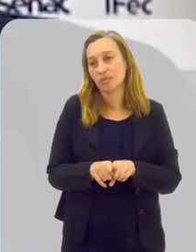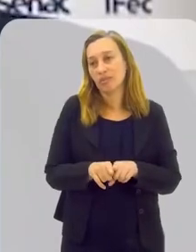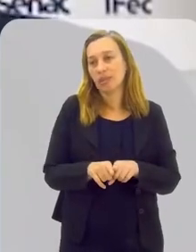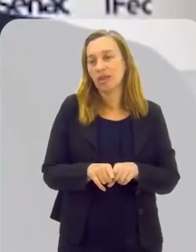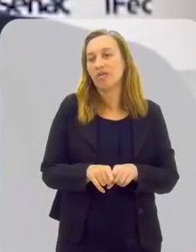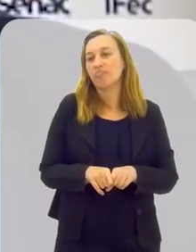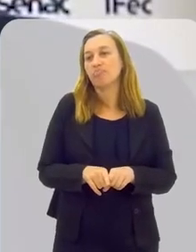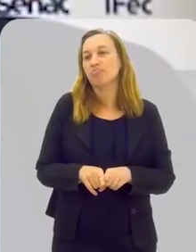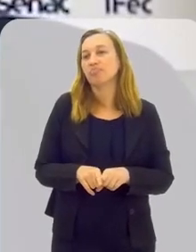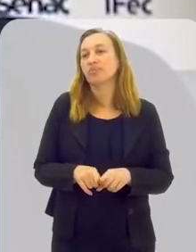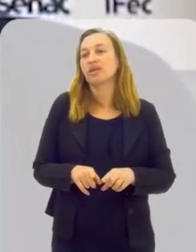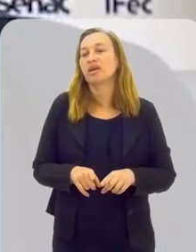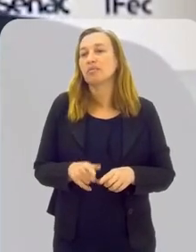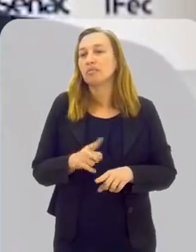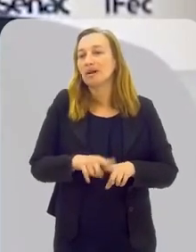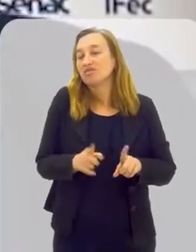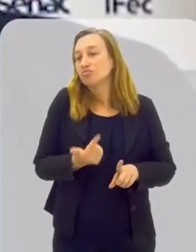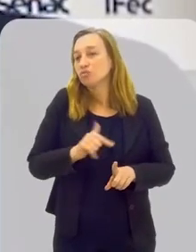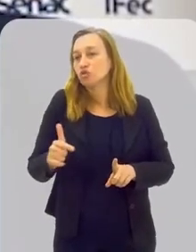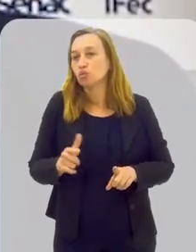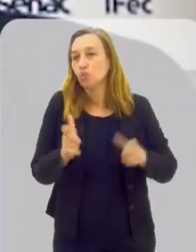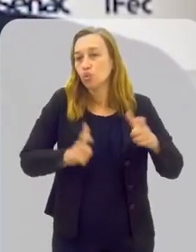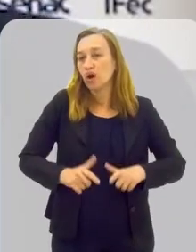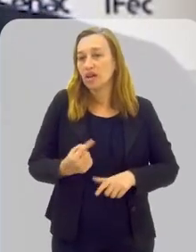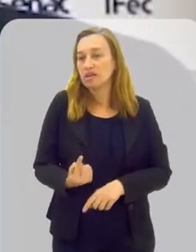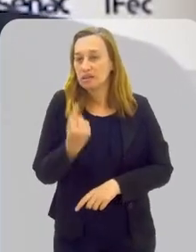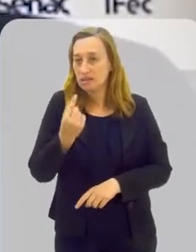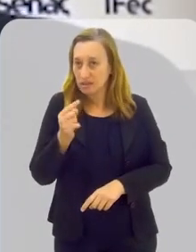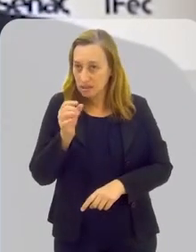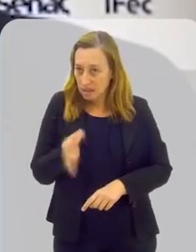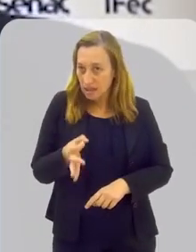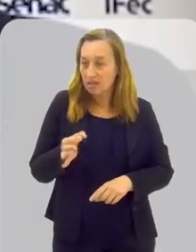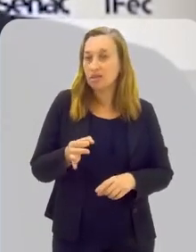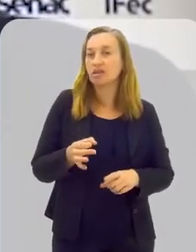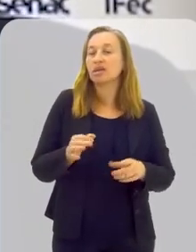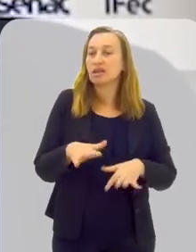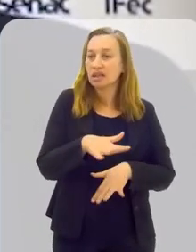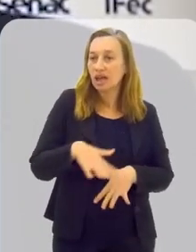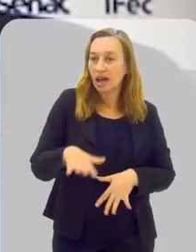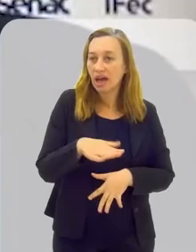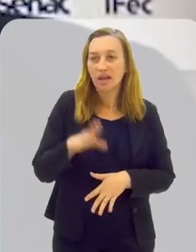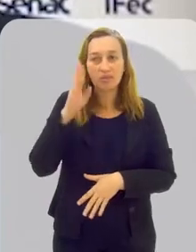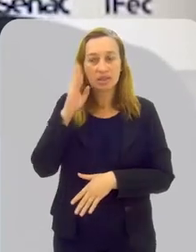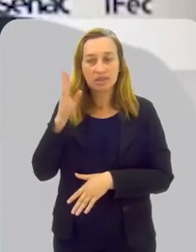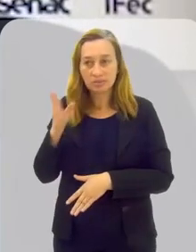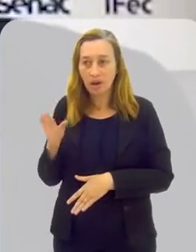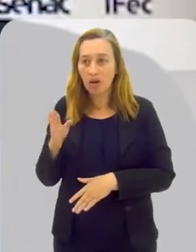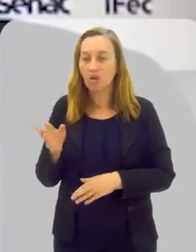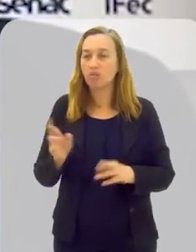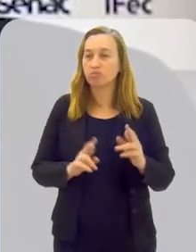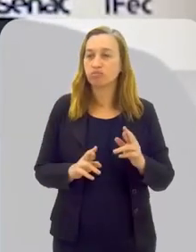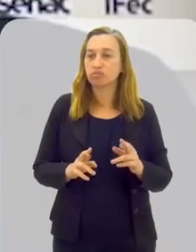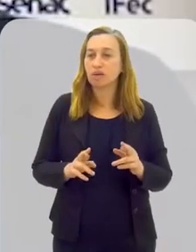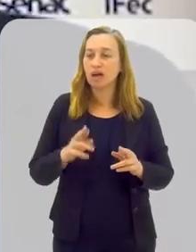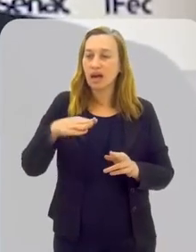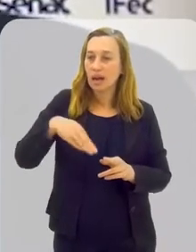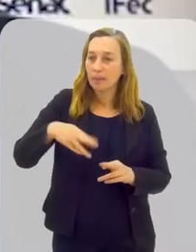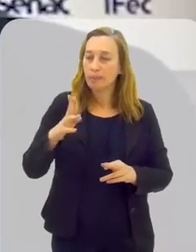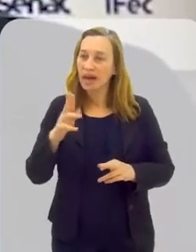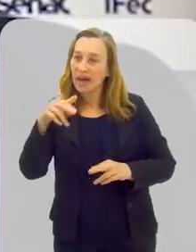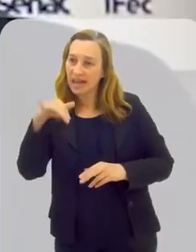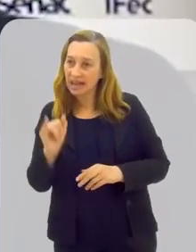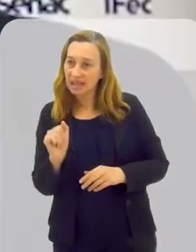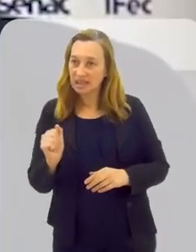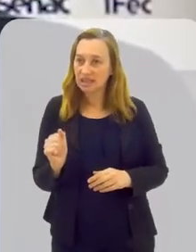querem destinar como eu te falei elas querem entregar só que elas não tinham esse local e na área vip ainda tem uma situação que